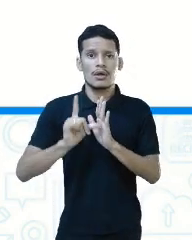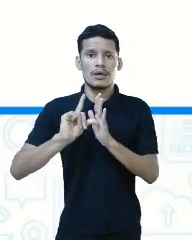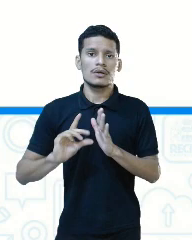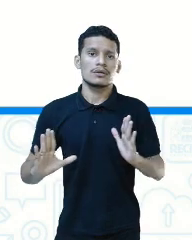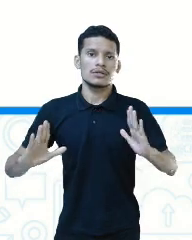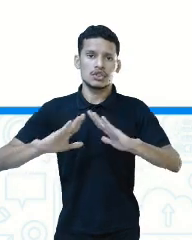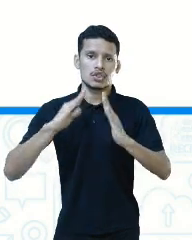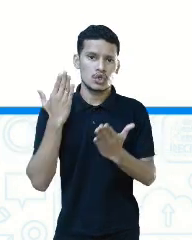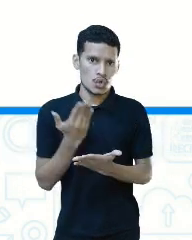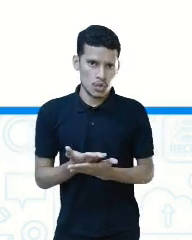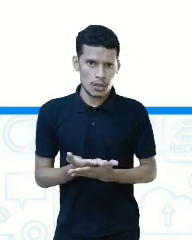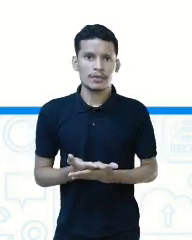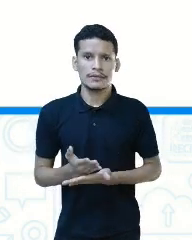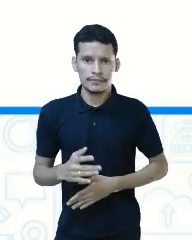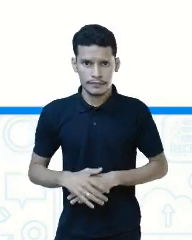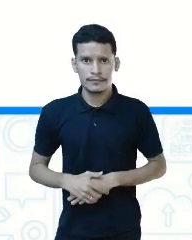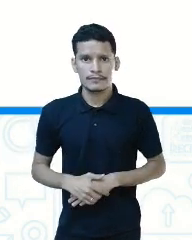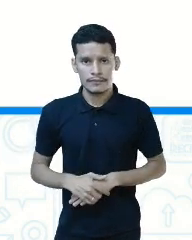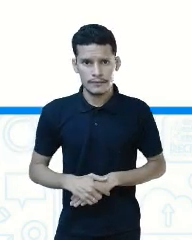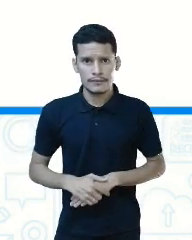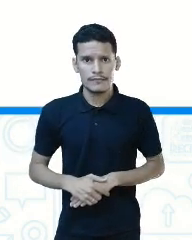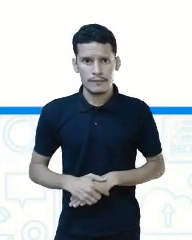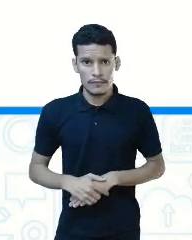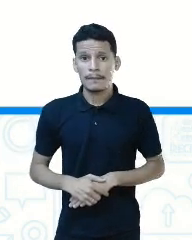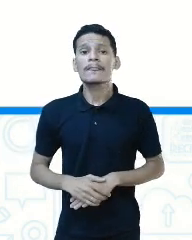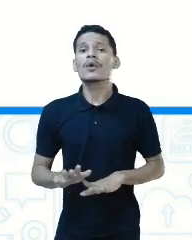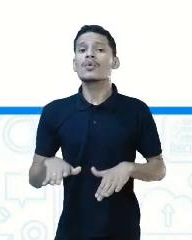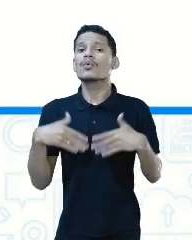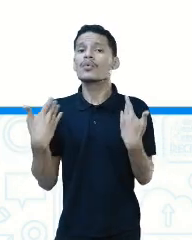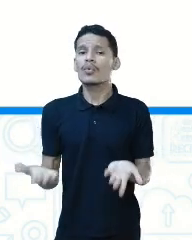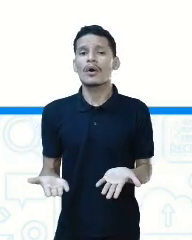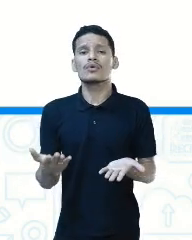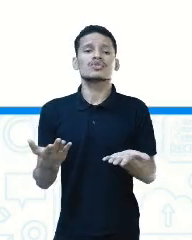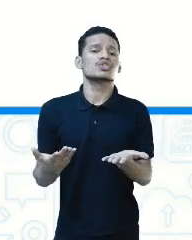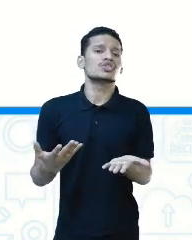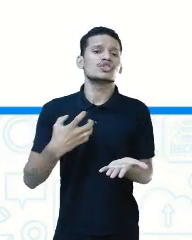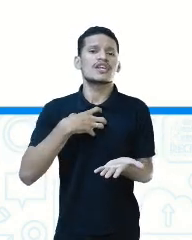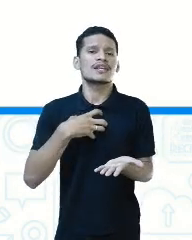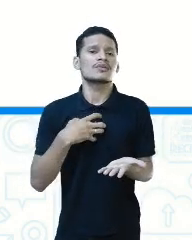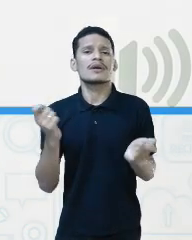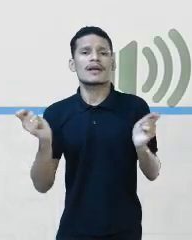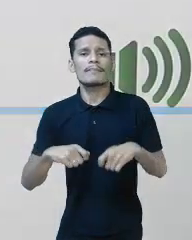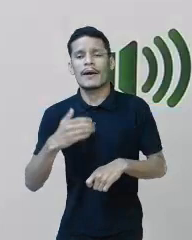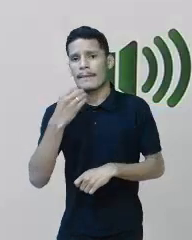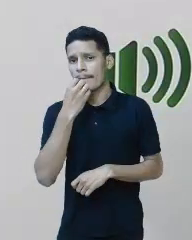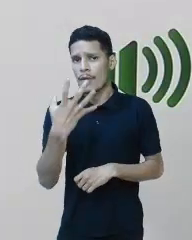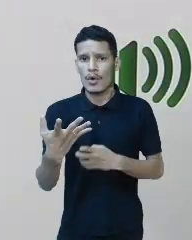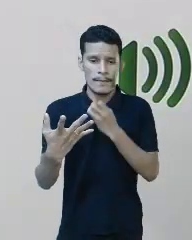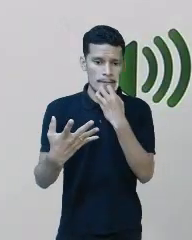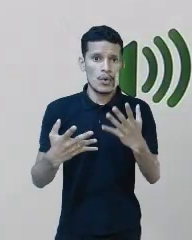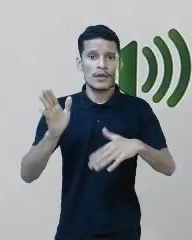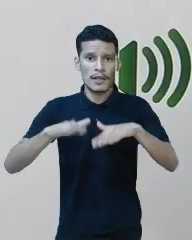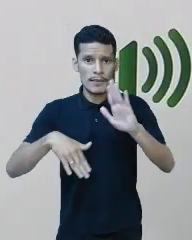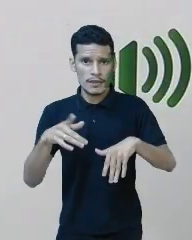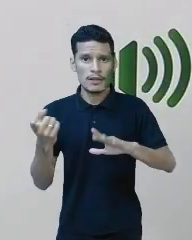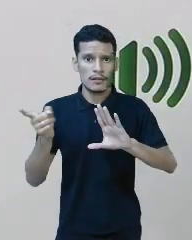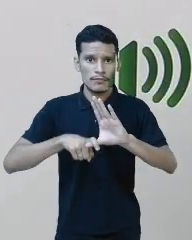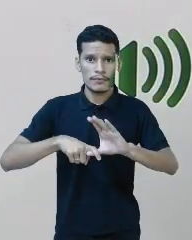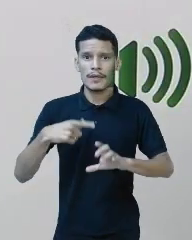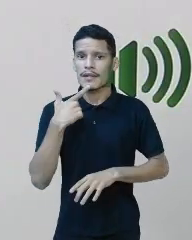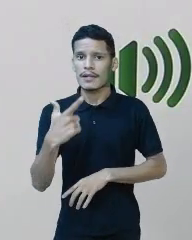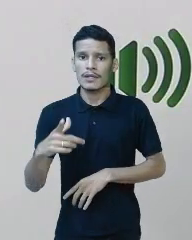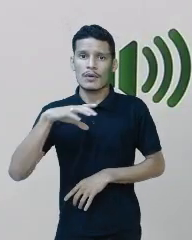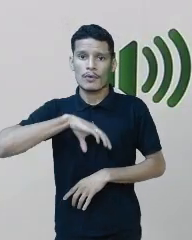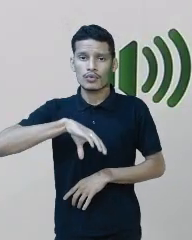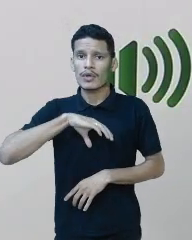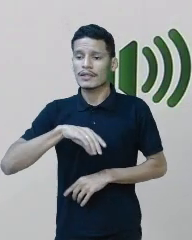aí, gente, vamos pensar. Qual seria a forma adequada de preencher essa frase, de acordo com a língua portuguesa? Vamos lá?